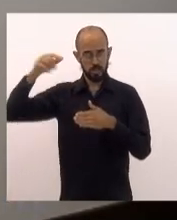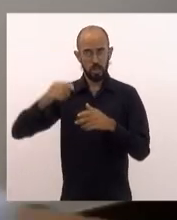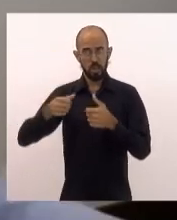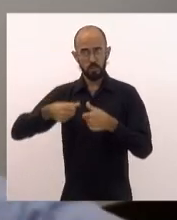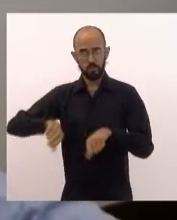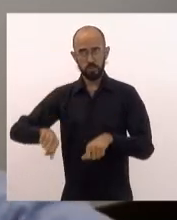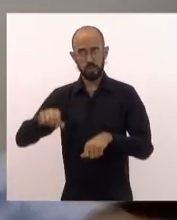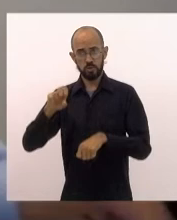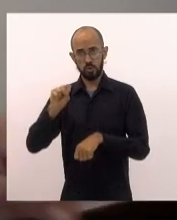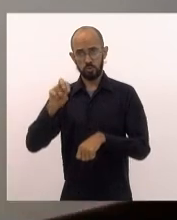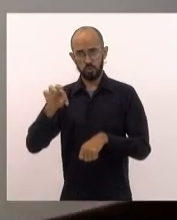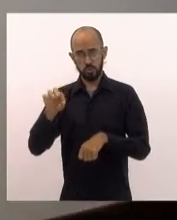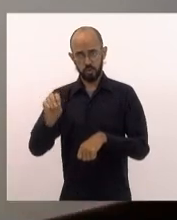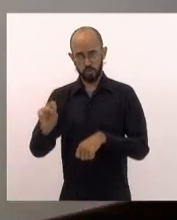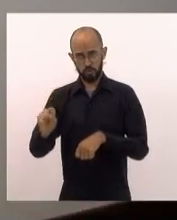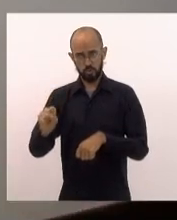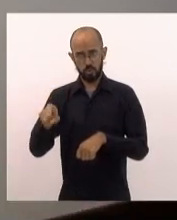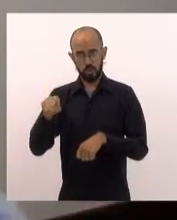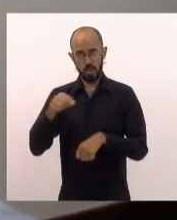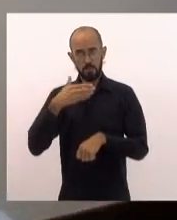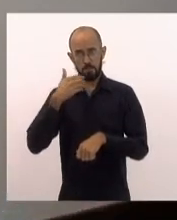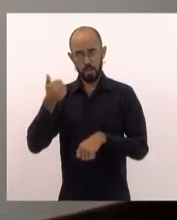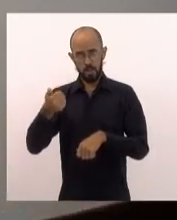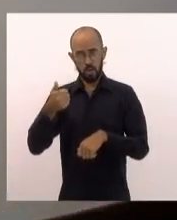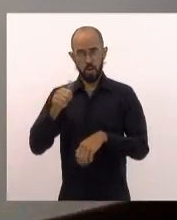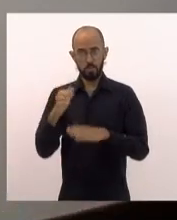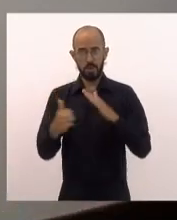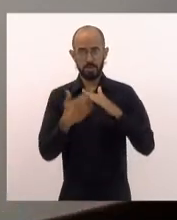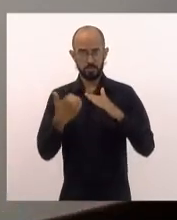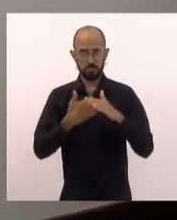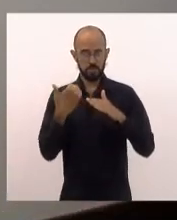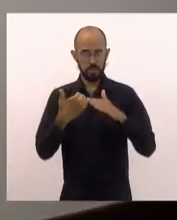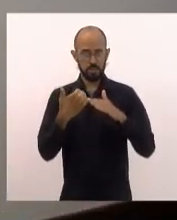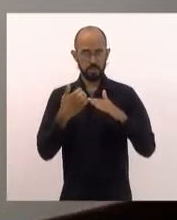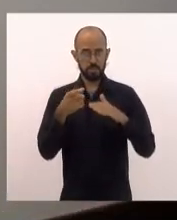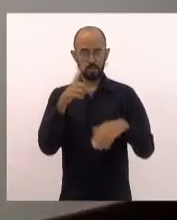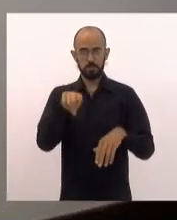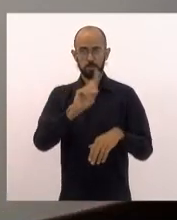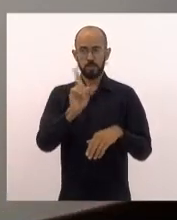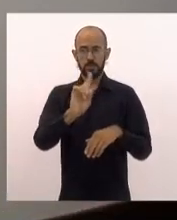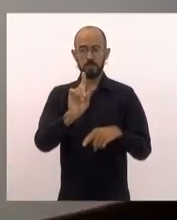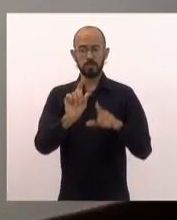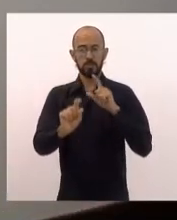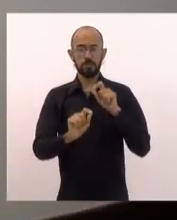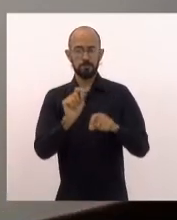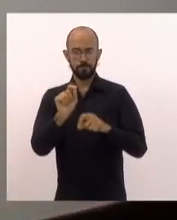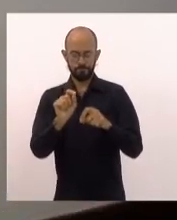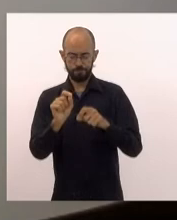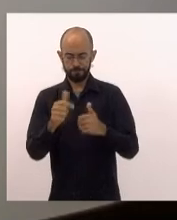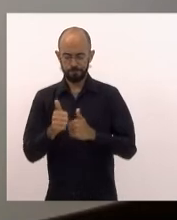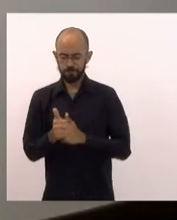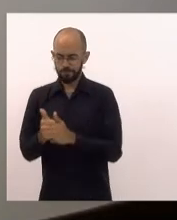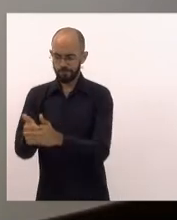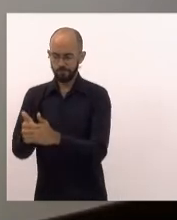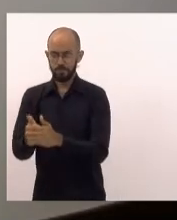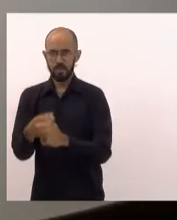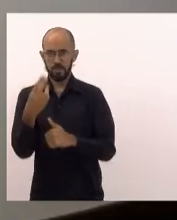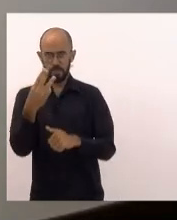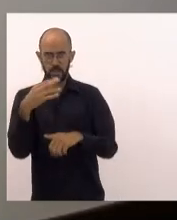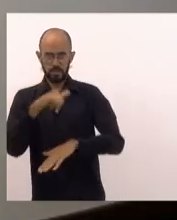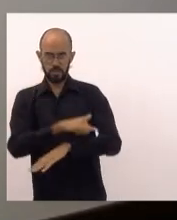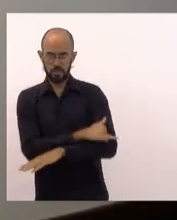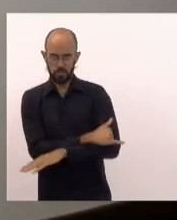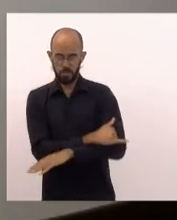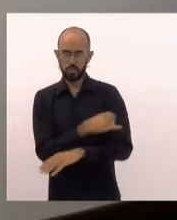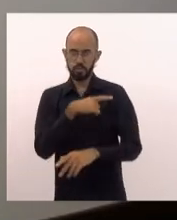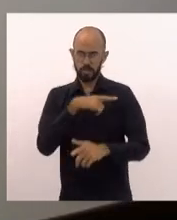acontece? É melhor para os concessionários, que não vão ter que mais carregar três aeroportos deficitários, como eu disse,